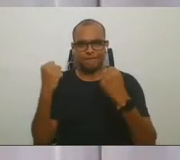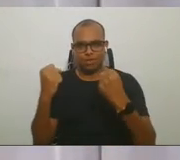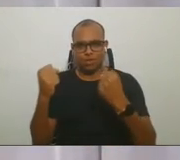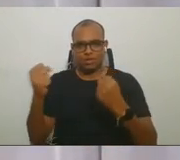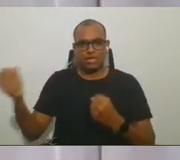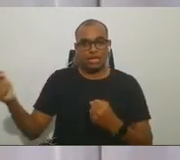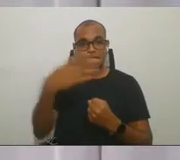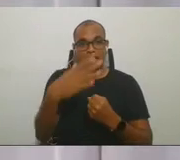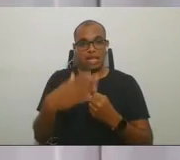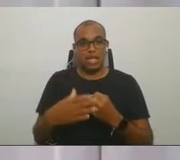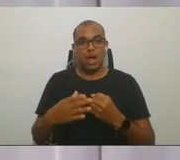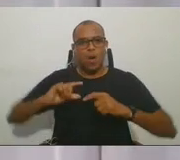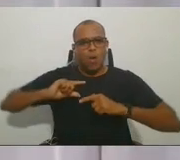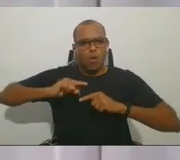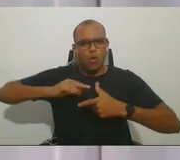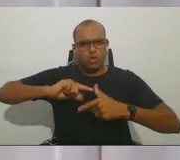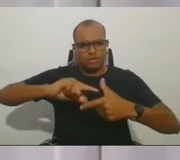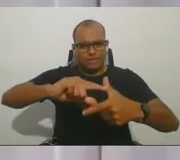neoconservadoras da América Latina,